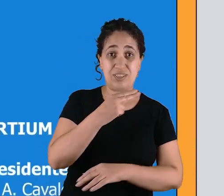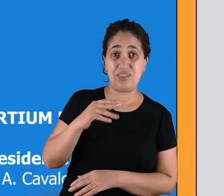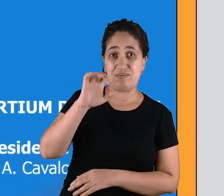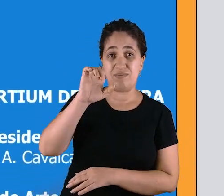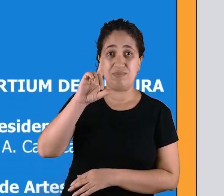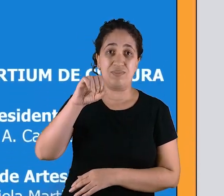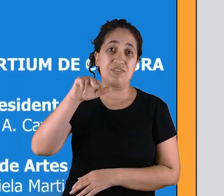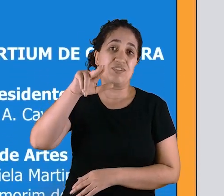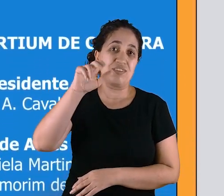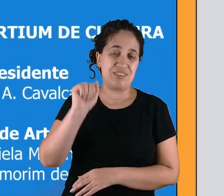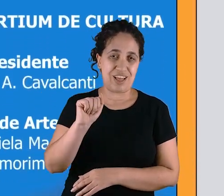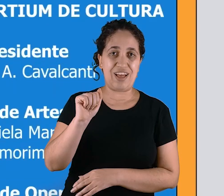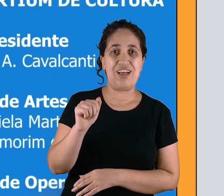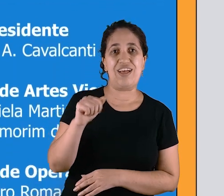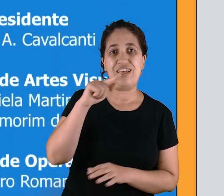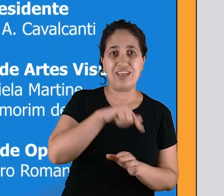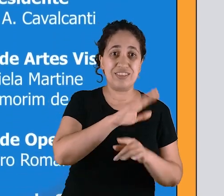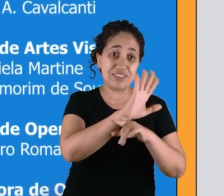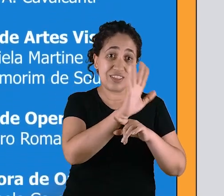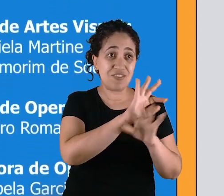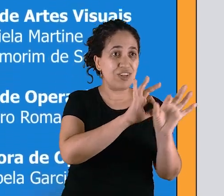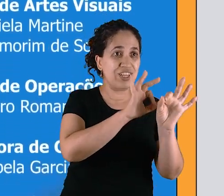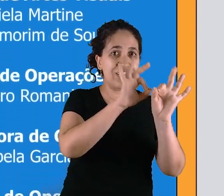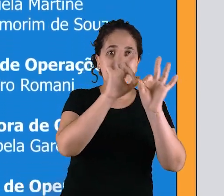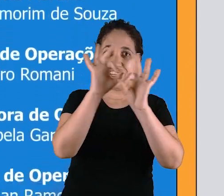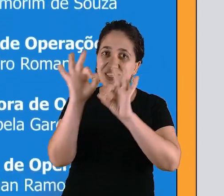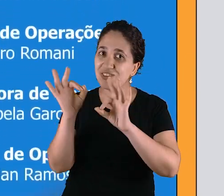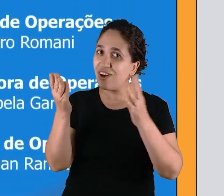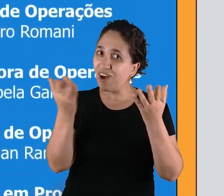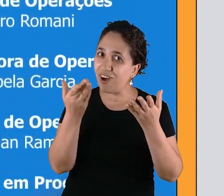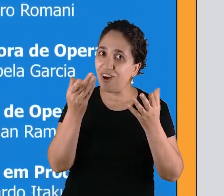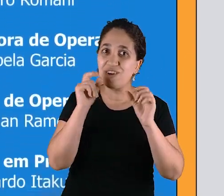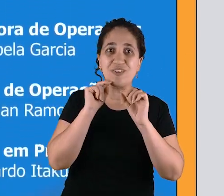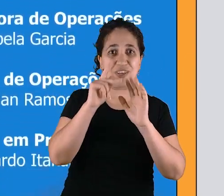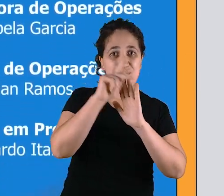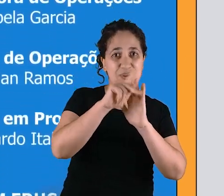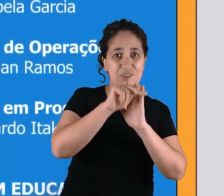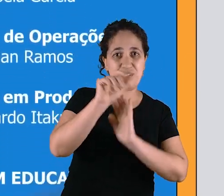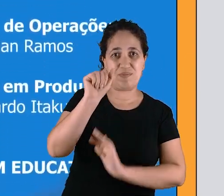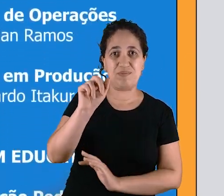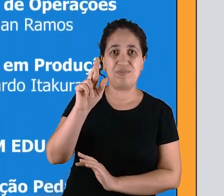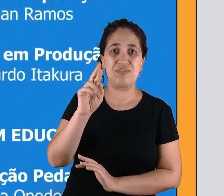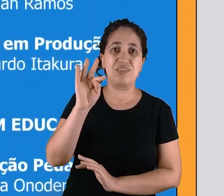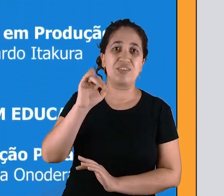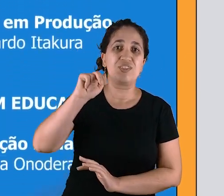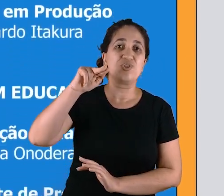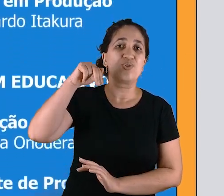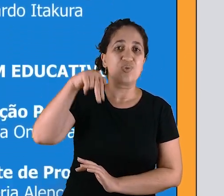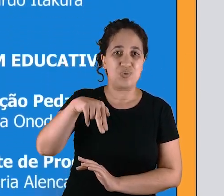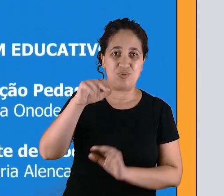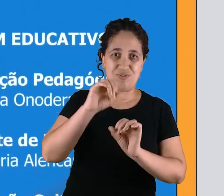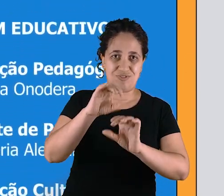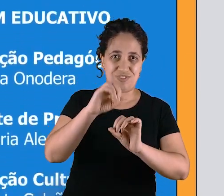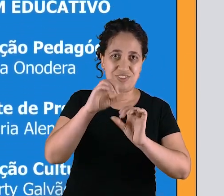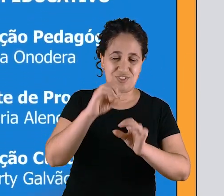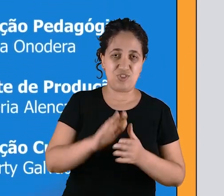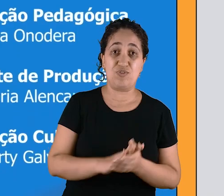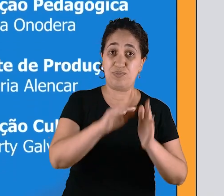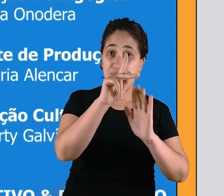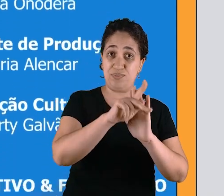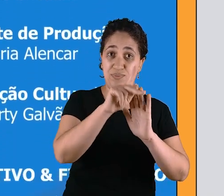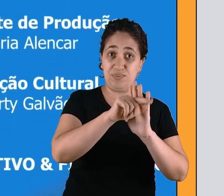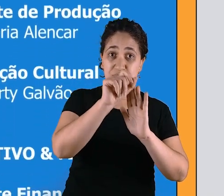lisos. Tem olhos levemente puxados e usa óculos. À direita, créditos. Faz parte do programa Artium Educativo.